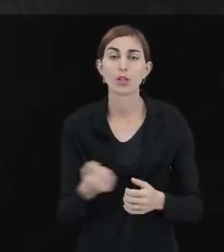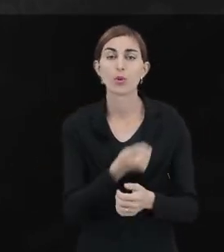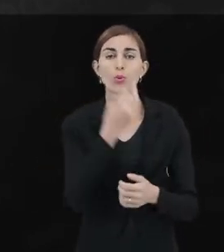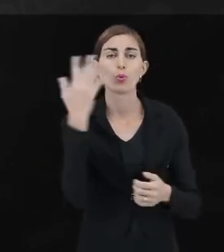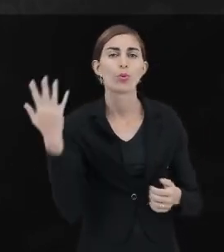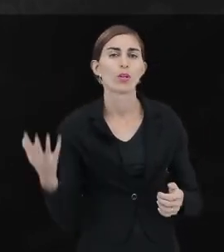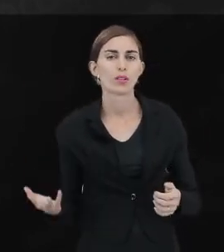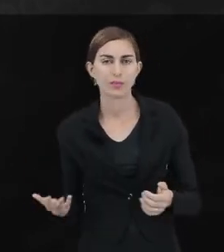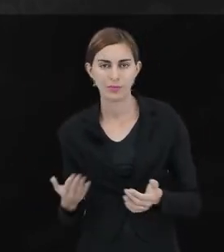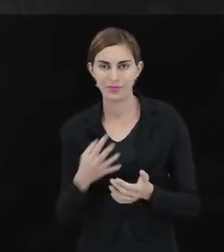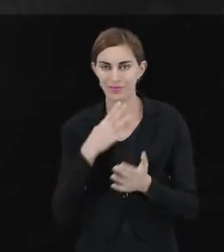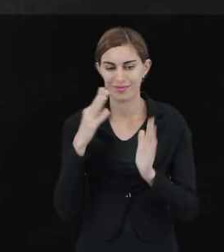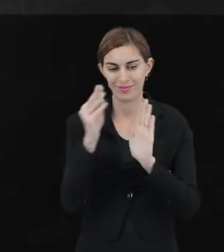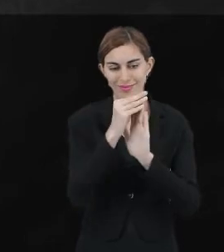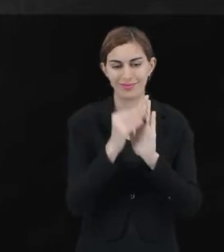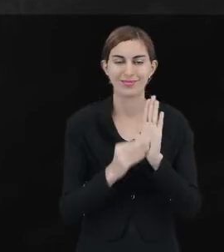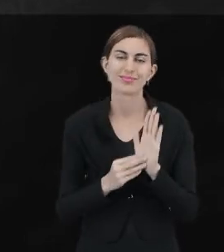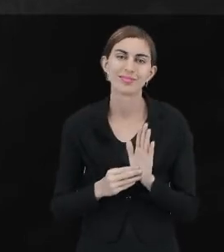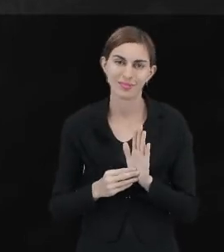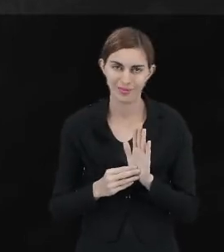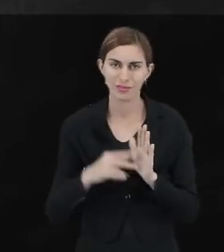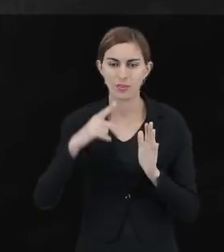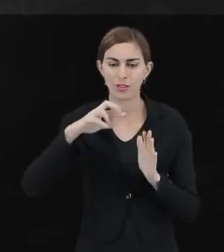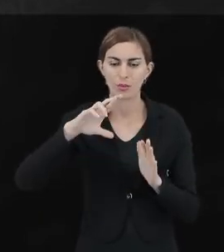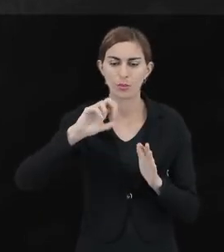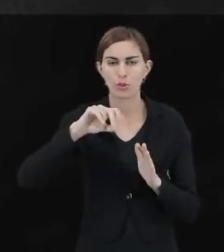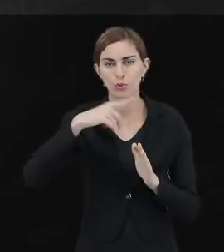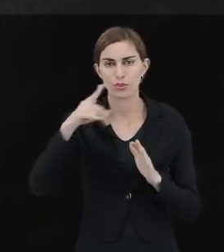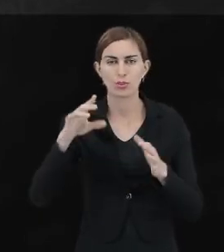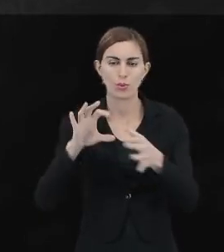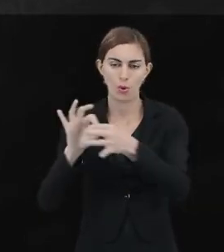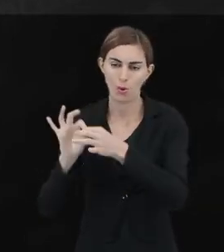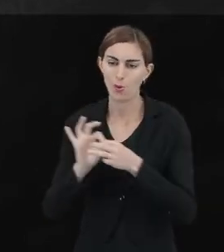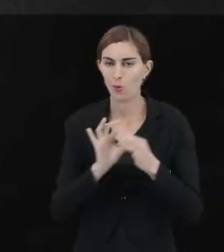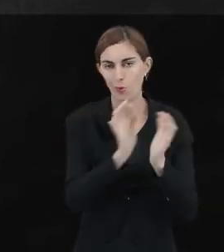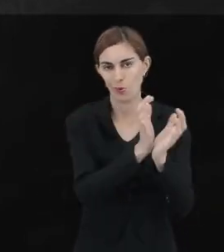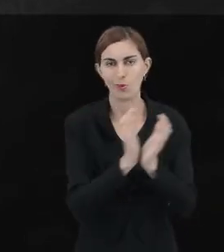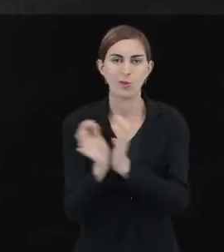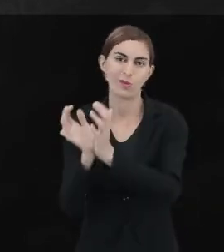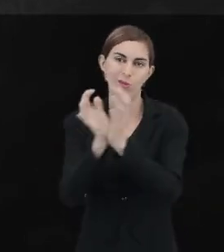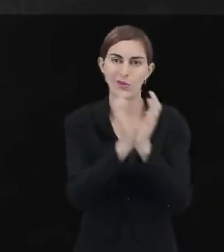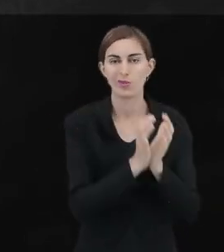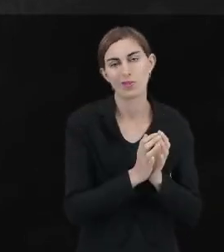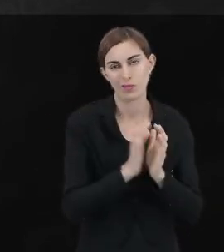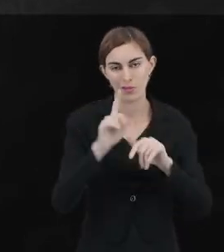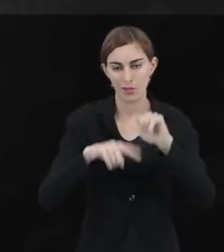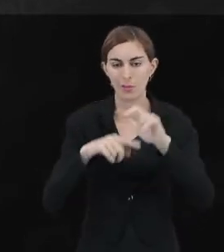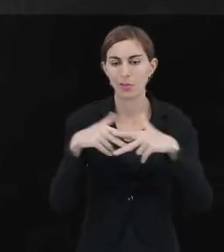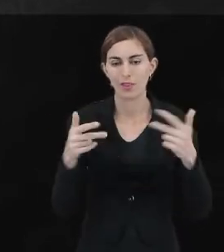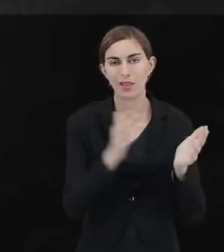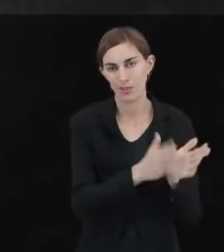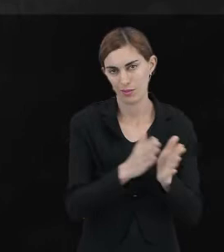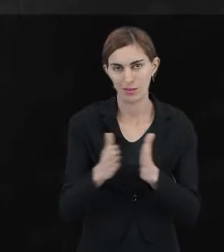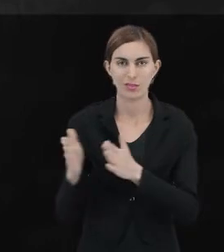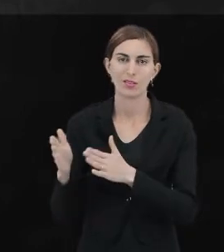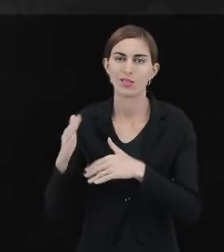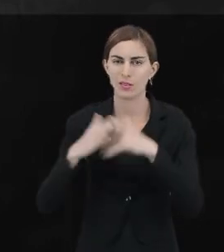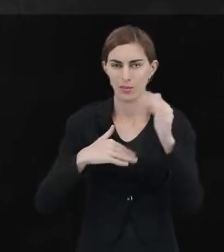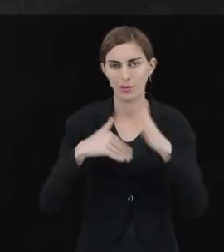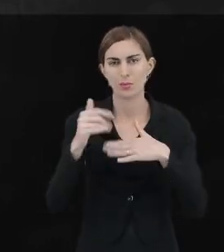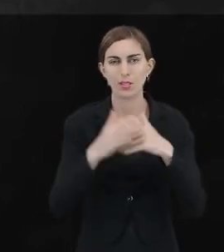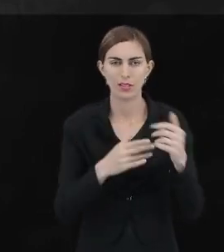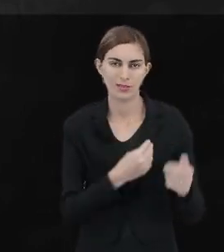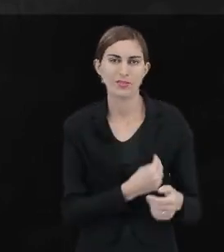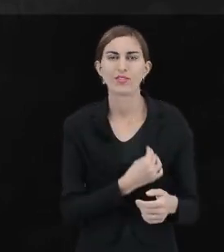é elaborado e experienciado como uma produção coletiva de material organizativo para as práticas a